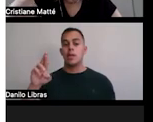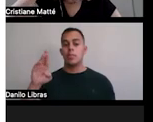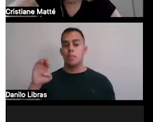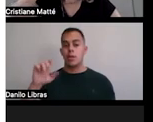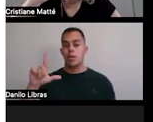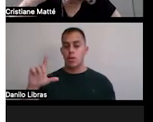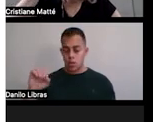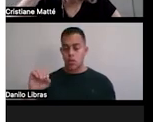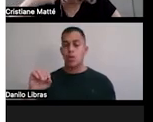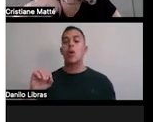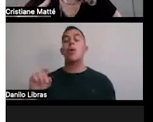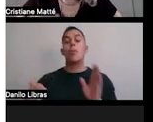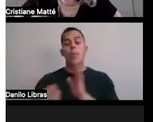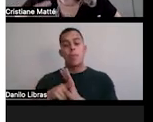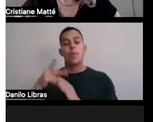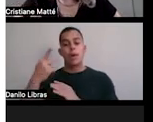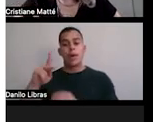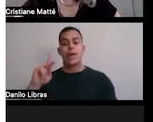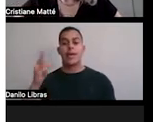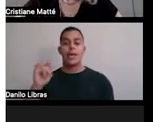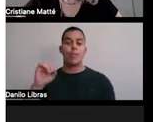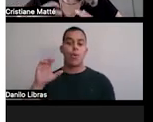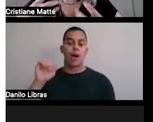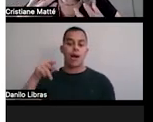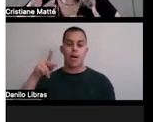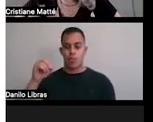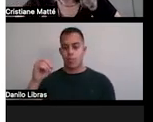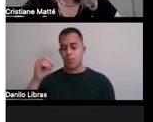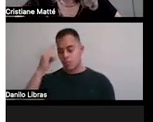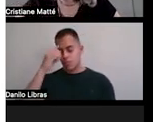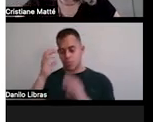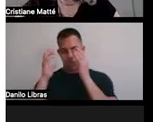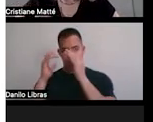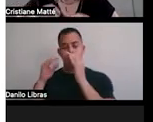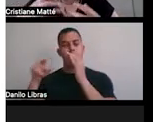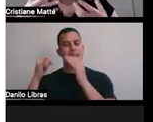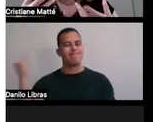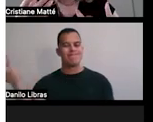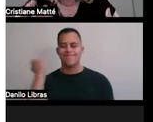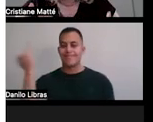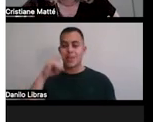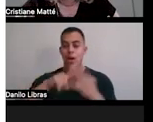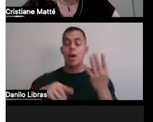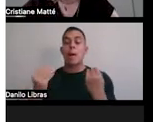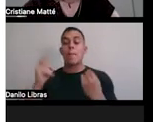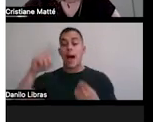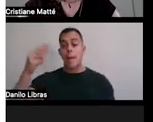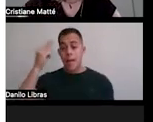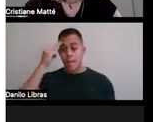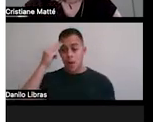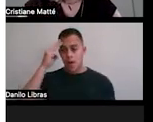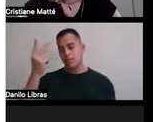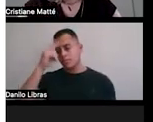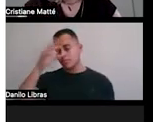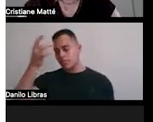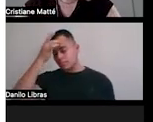em regiões que são importantíssimas para a formação da memória, para a consolidação da memória, e no caso